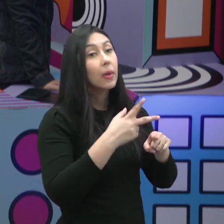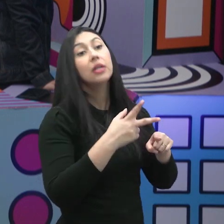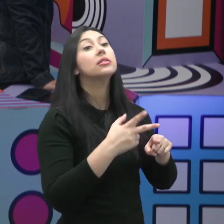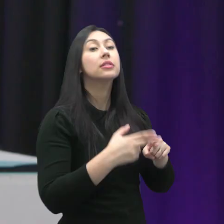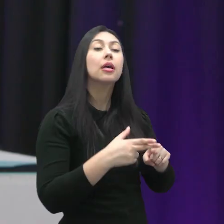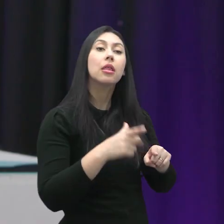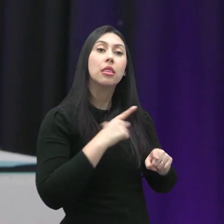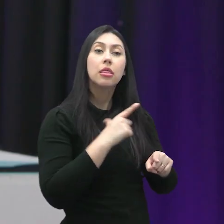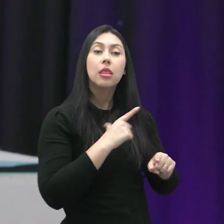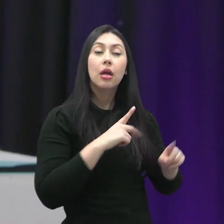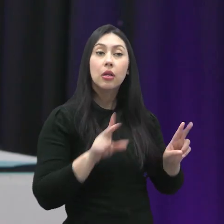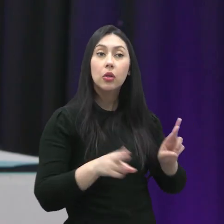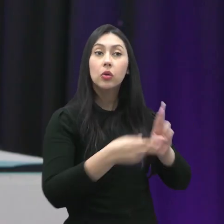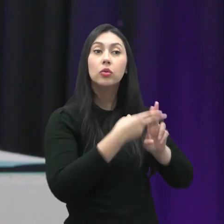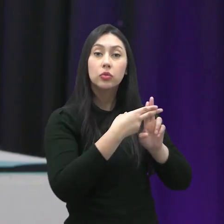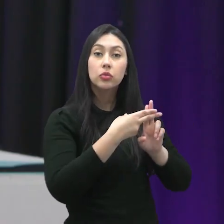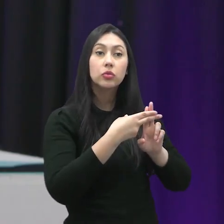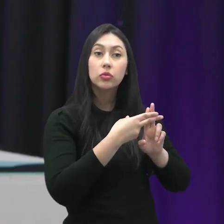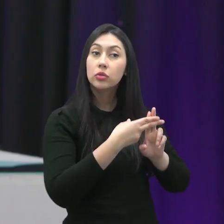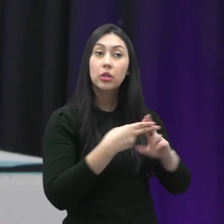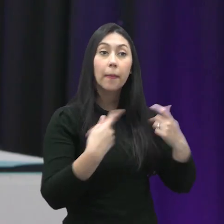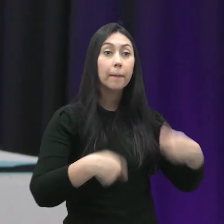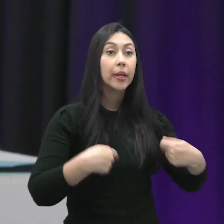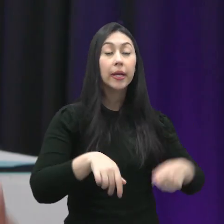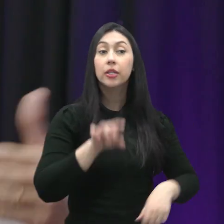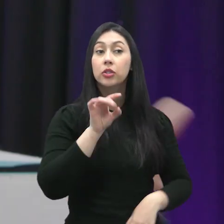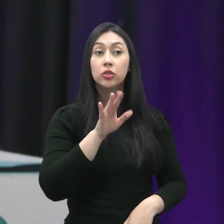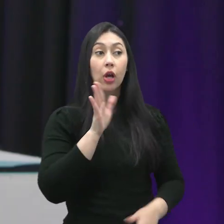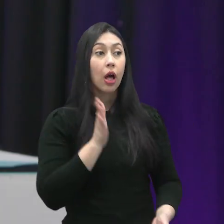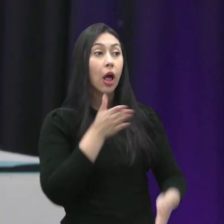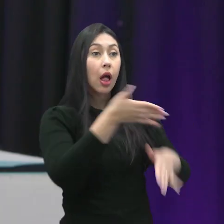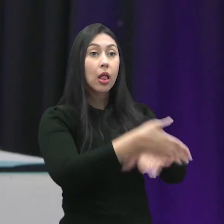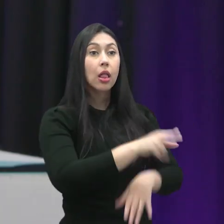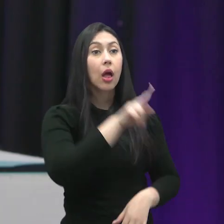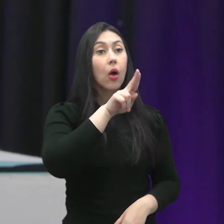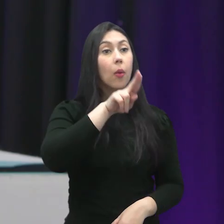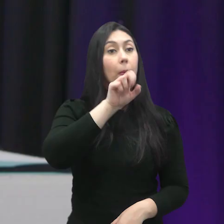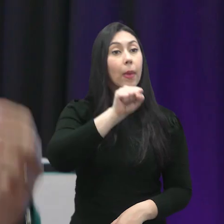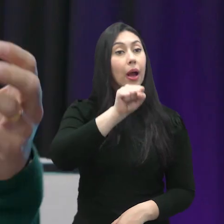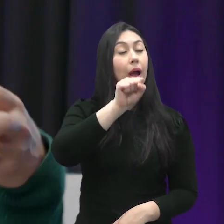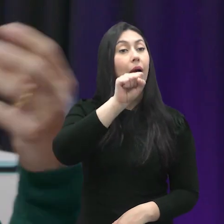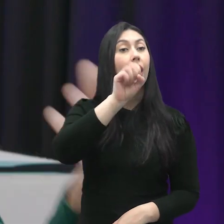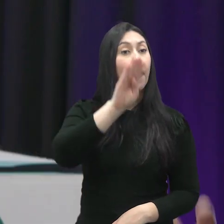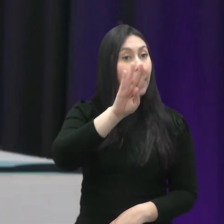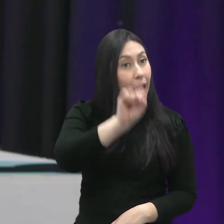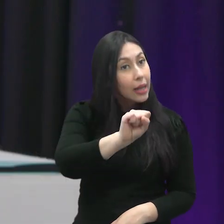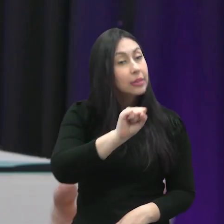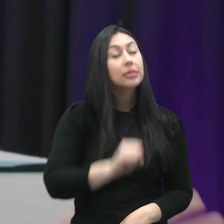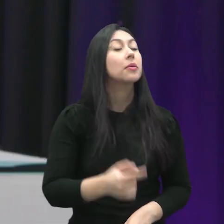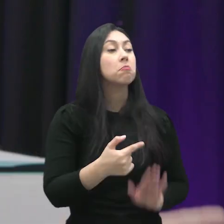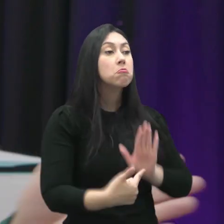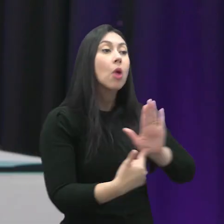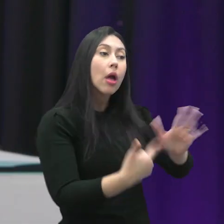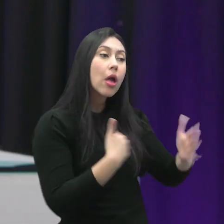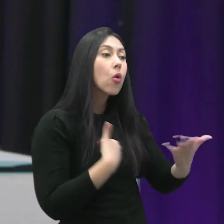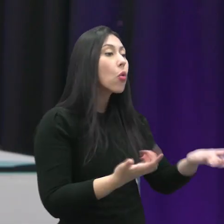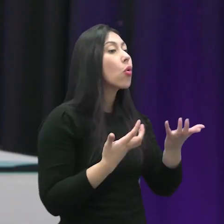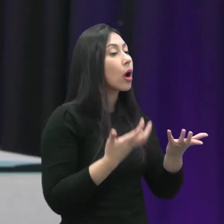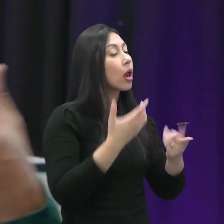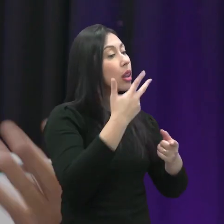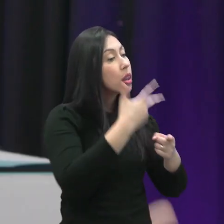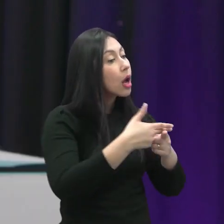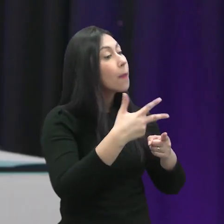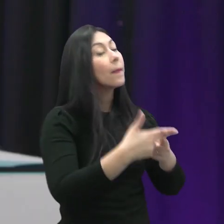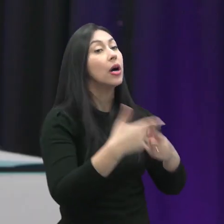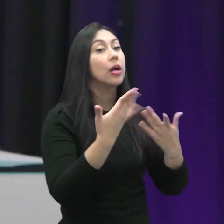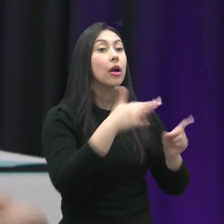uma cirurgia coberta pelo Sistema Único de Saúde, né? Basta o paciente procurar uma unidade básica de saúde, manifestar o desejo, ele vai ser encaminhado para